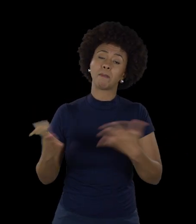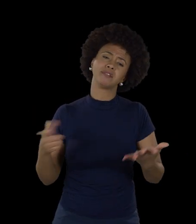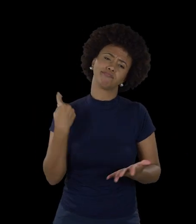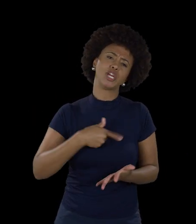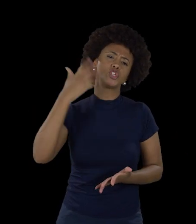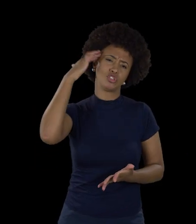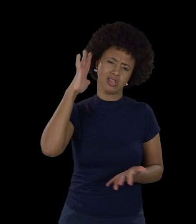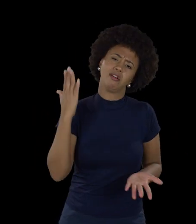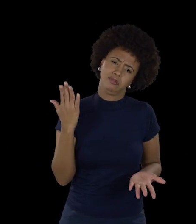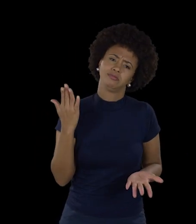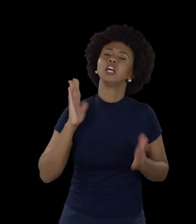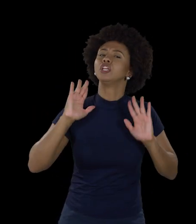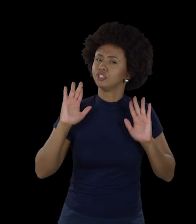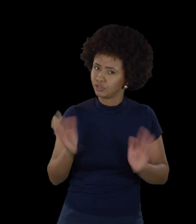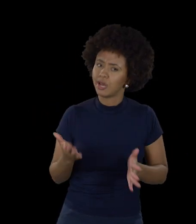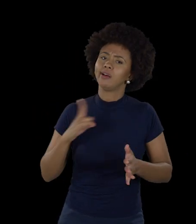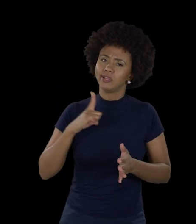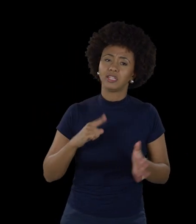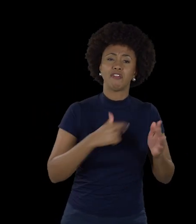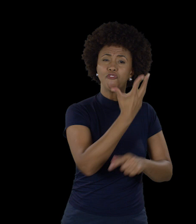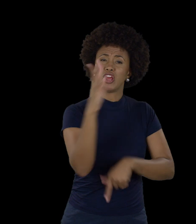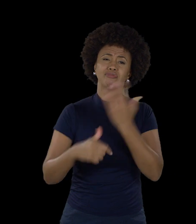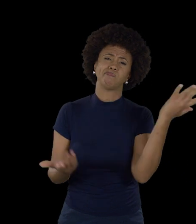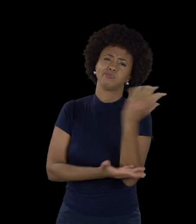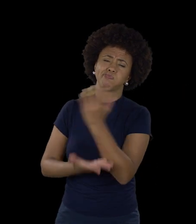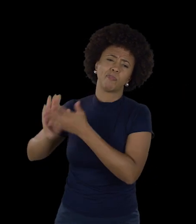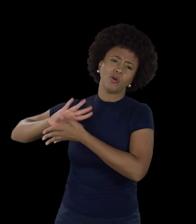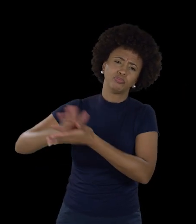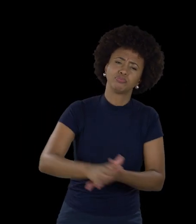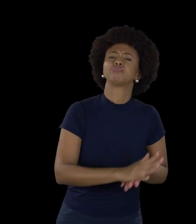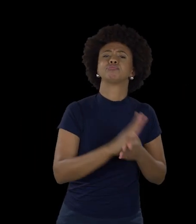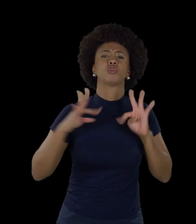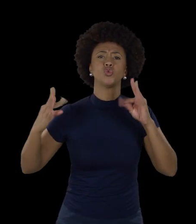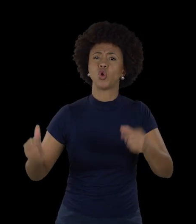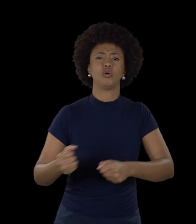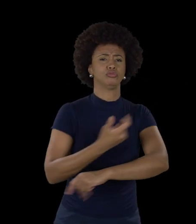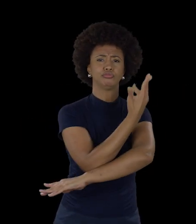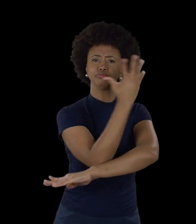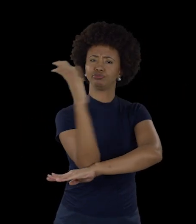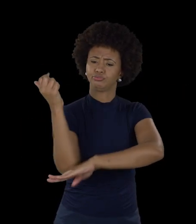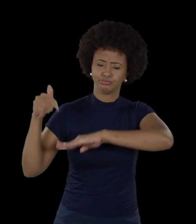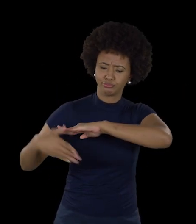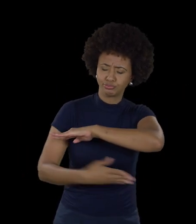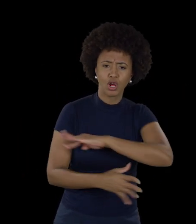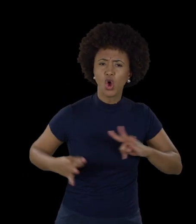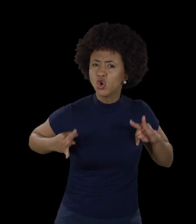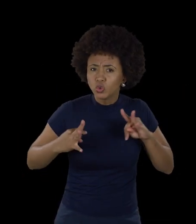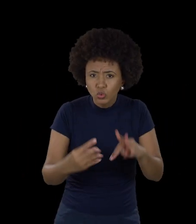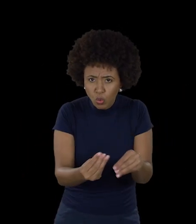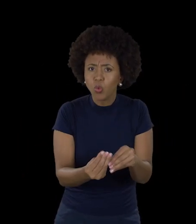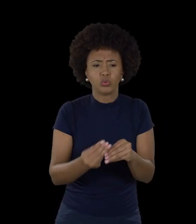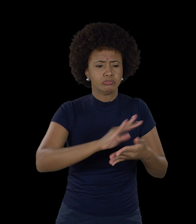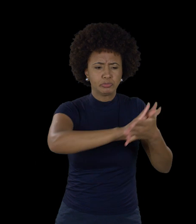últimas décadas resultou em profundas alterações no bioma, levando a grande perda de biodiversidade e fragmentação dos ambientes,